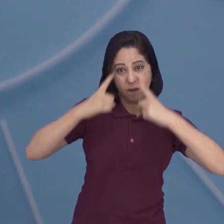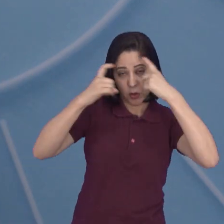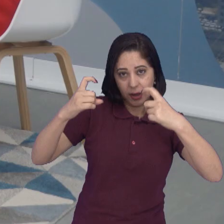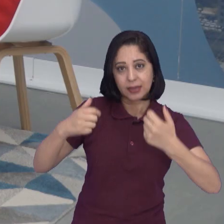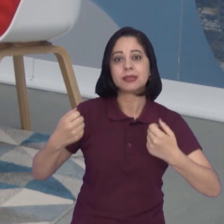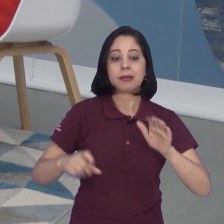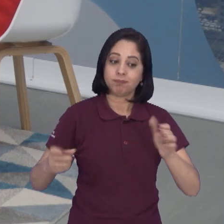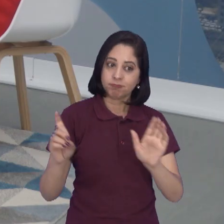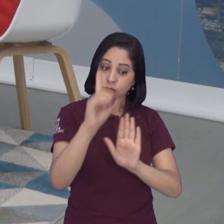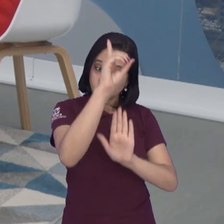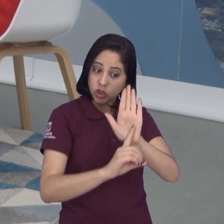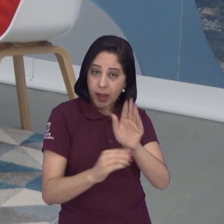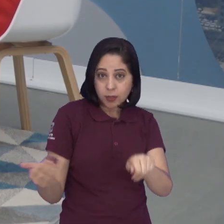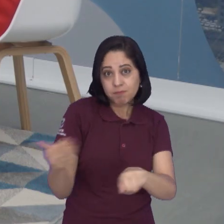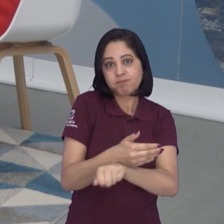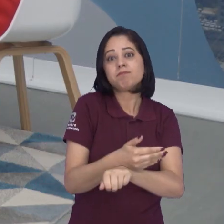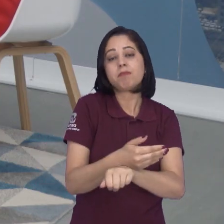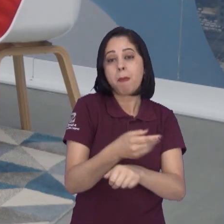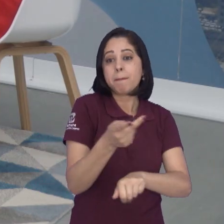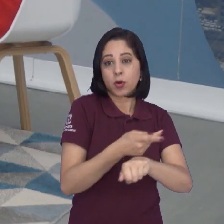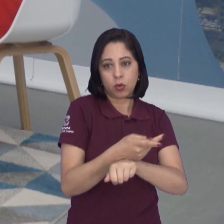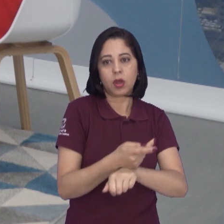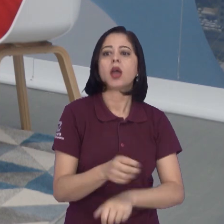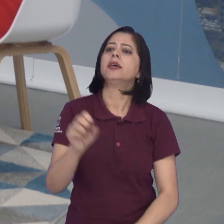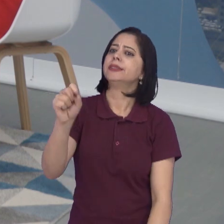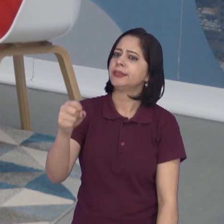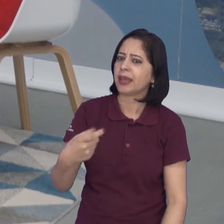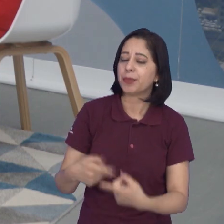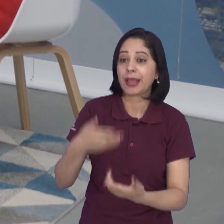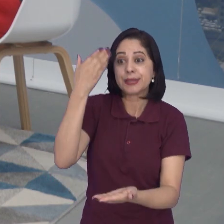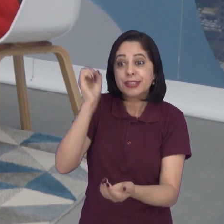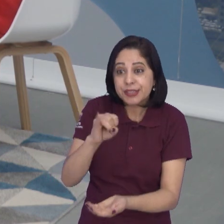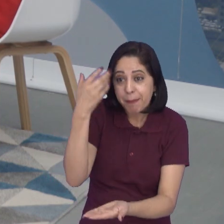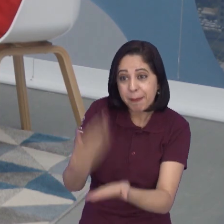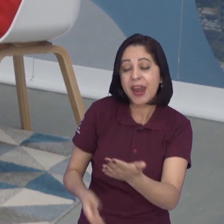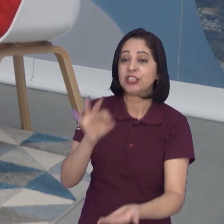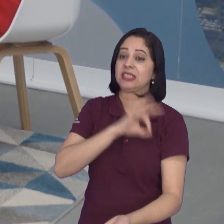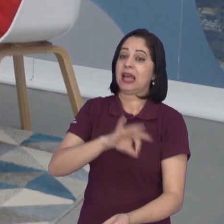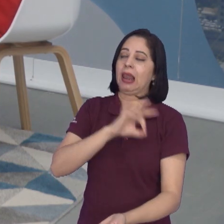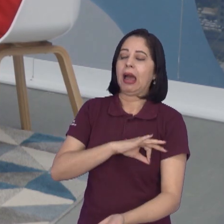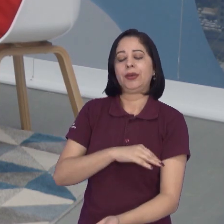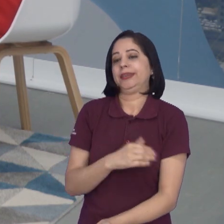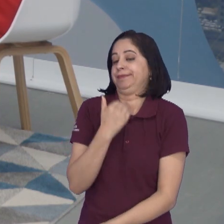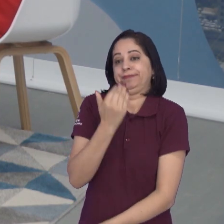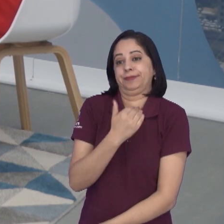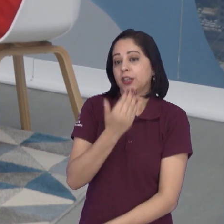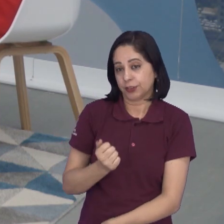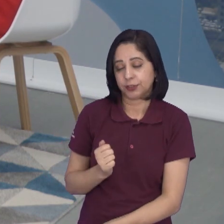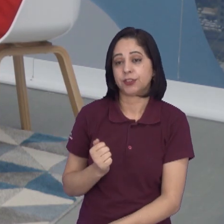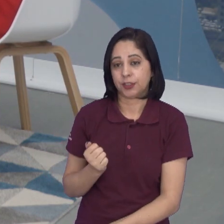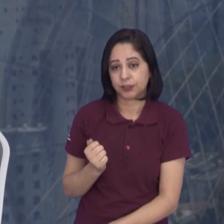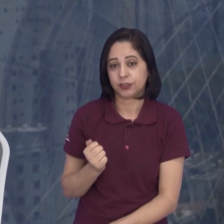né? Exatamente. Porque já imagine se ela ficar sem o salário, é mais uma violência que ela sofre. Então, a gente tem que trabalhar para diminuir